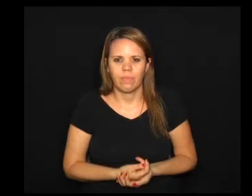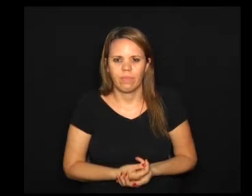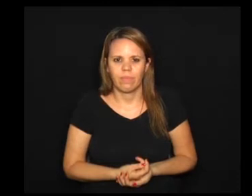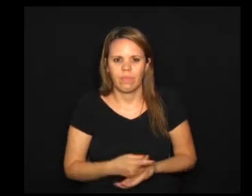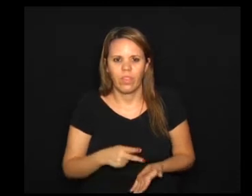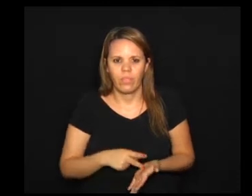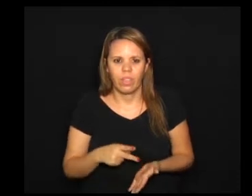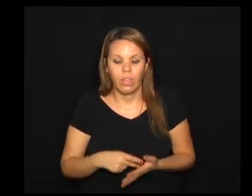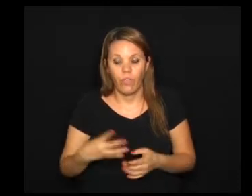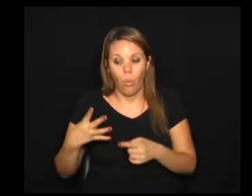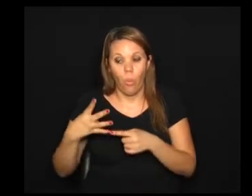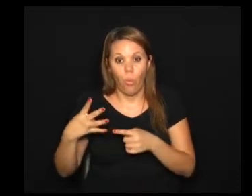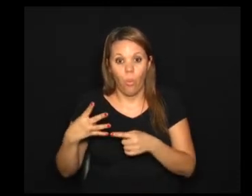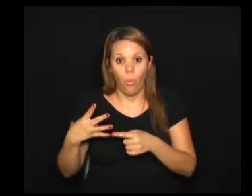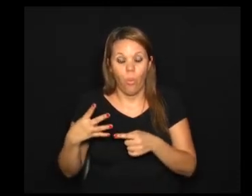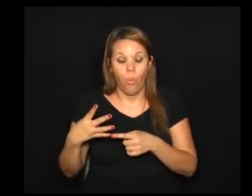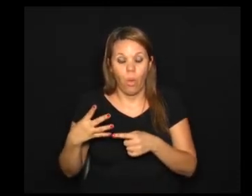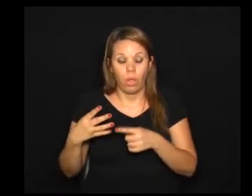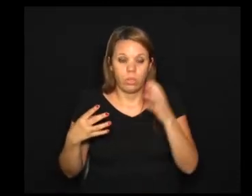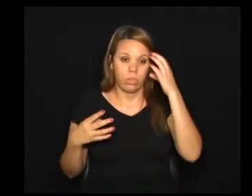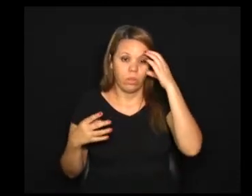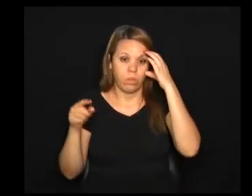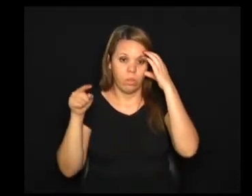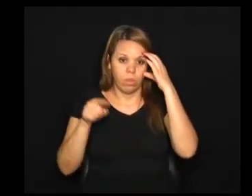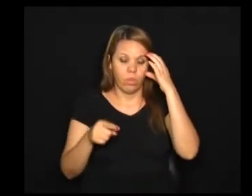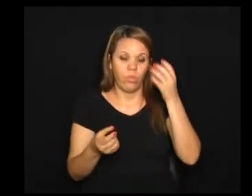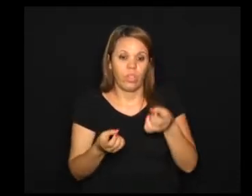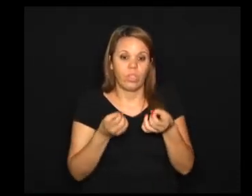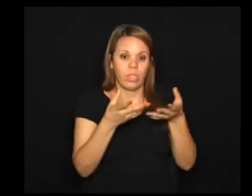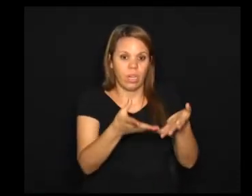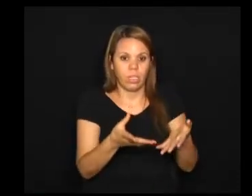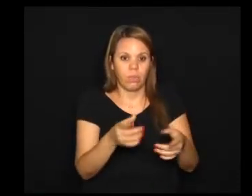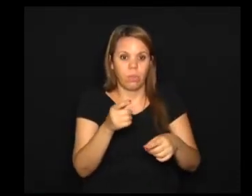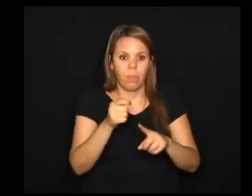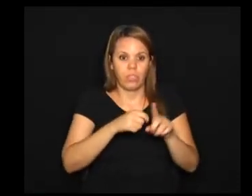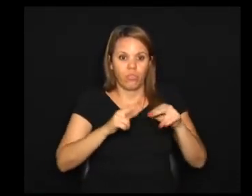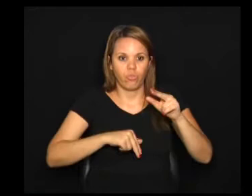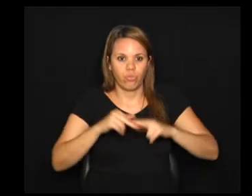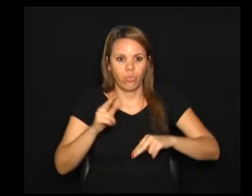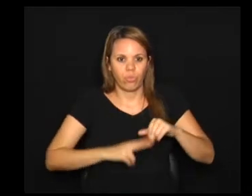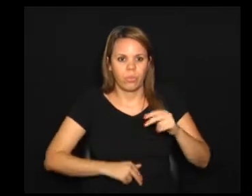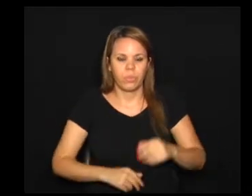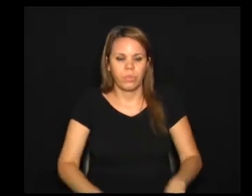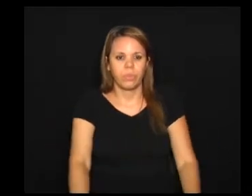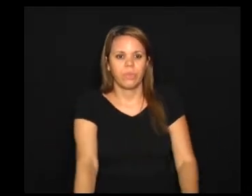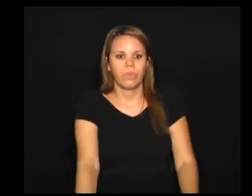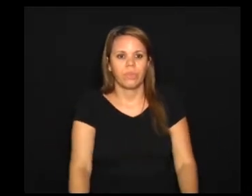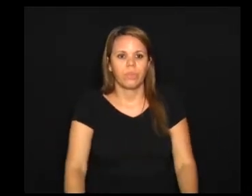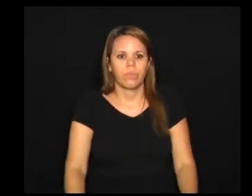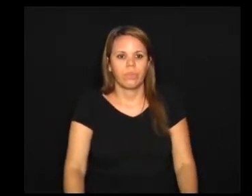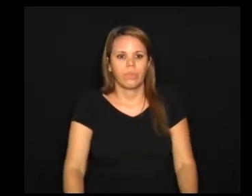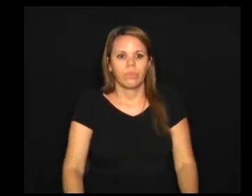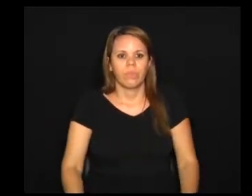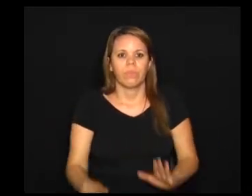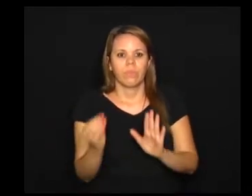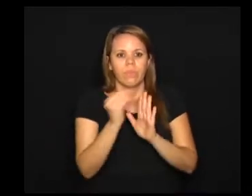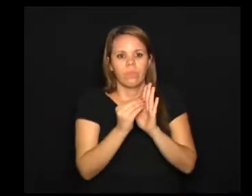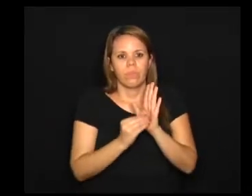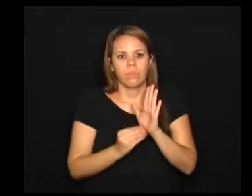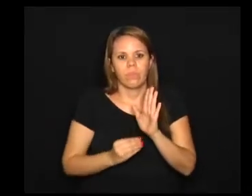verdade, o quarto parque do Taquaral foi entregue lá em junho, né? E aí eu tinha deixado na agenda